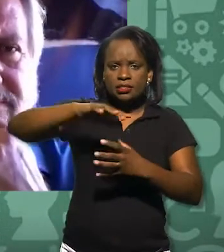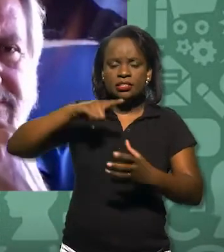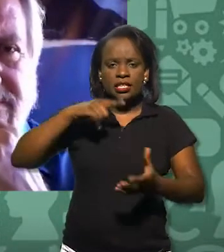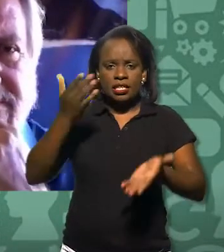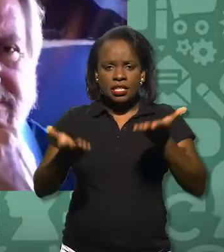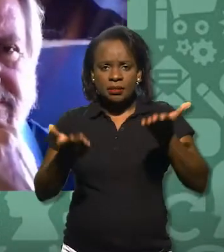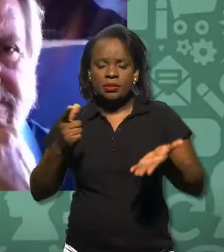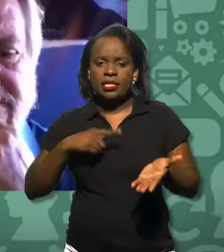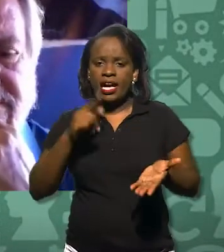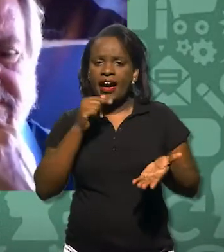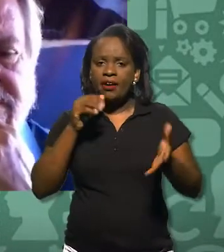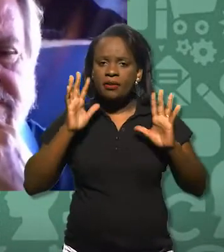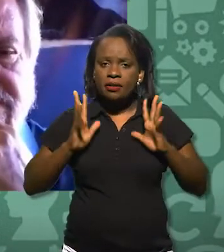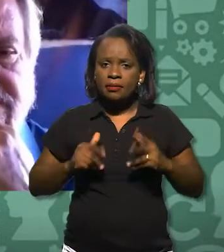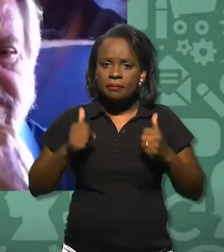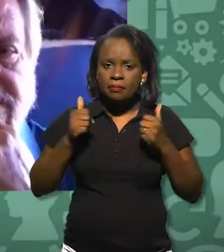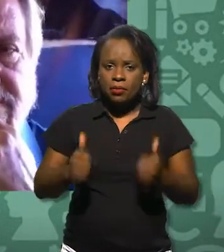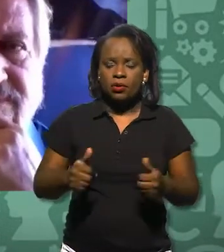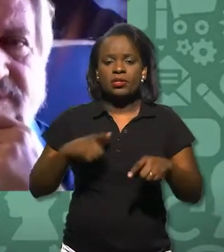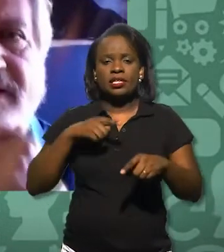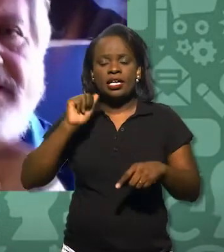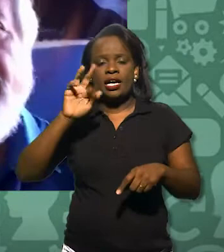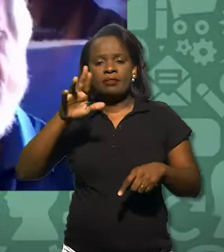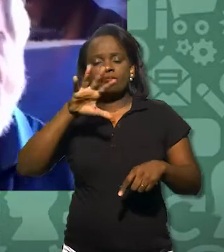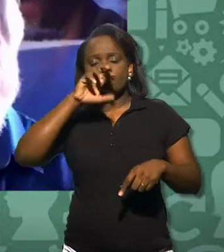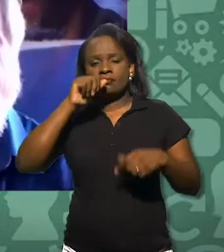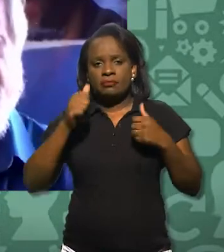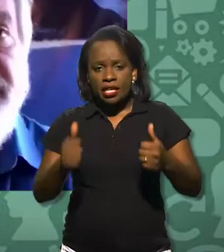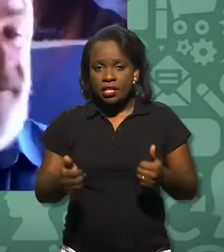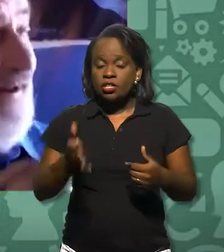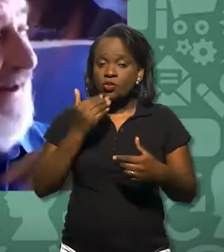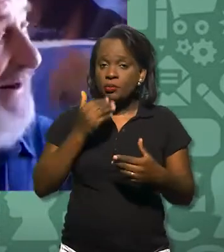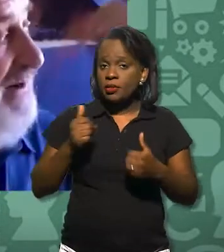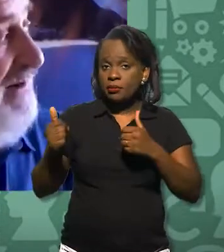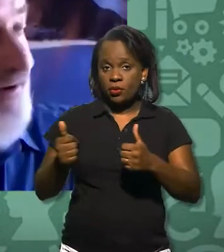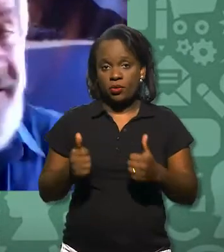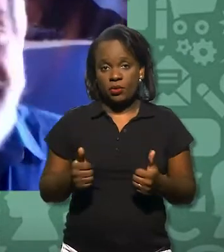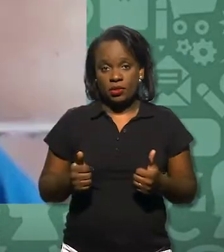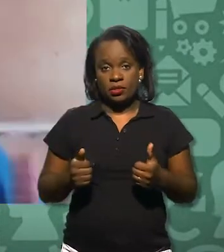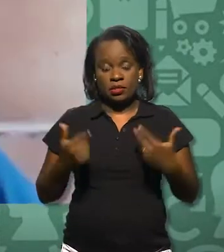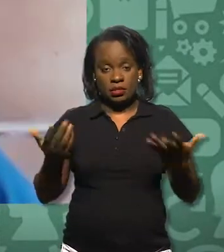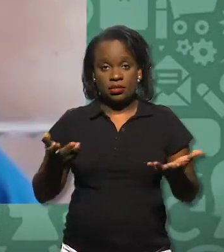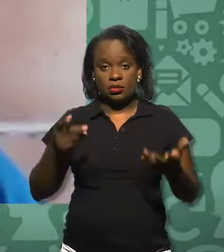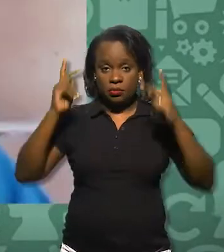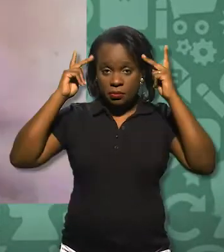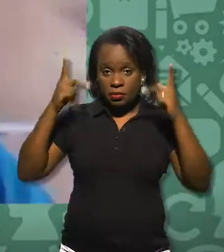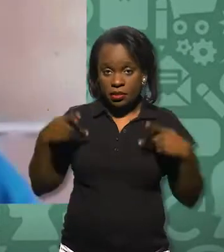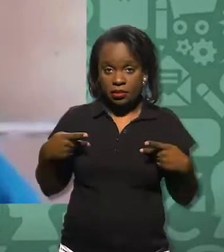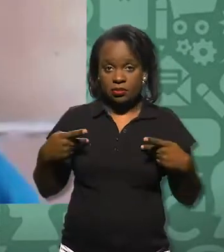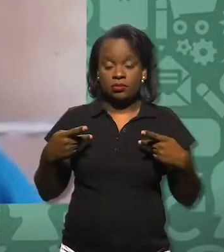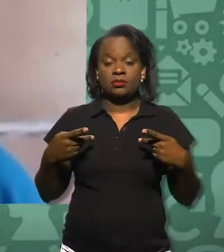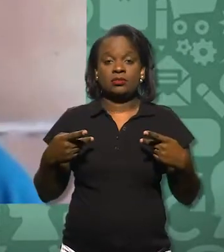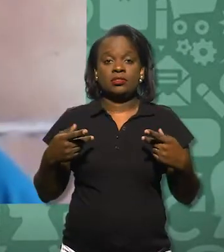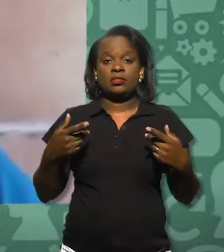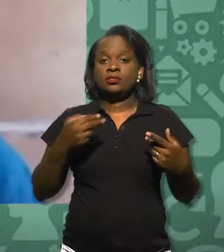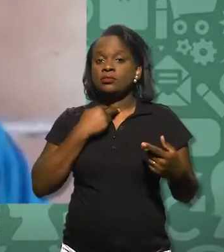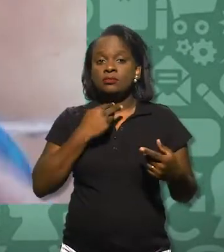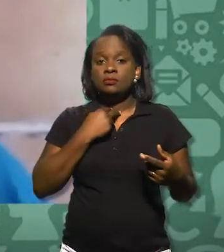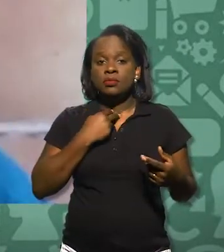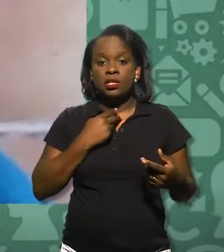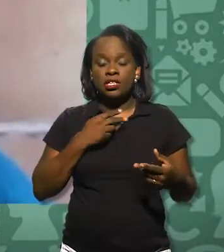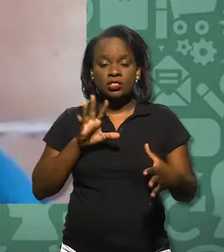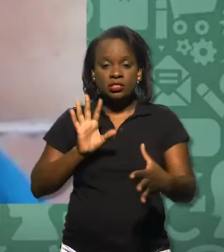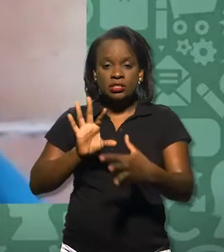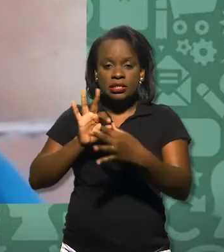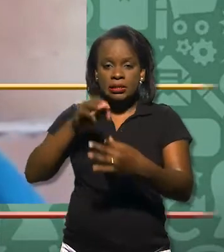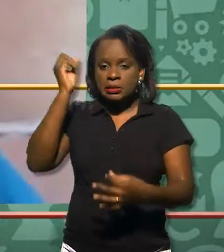com um ambiente equilibrado, nós temos água de qualidade, nós temos ar de qualidade, nós temos alimento. O homem, o ser humano, não